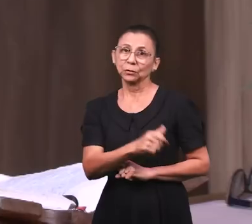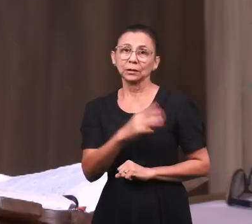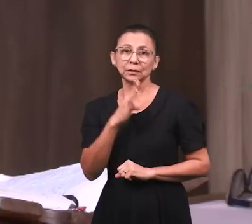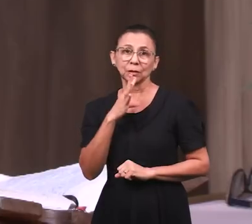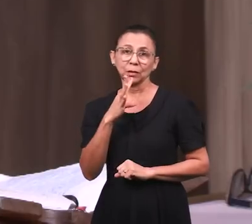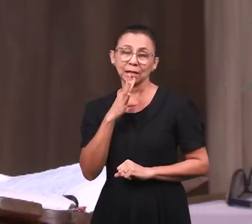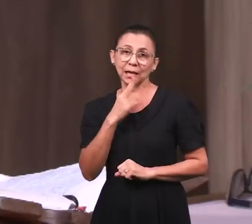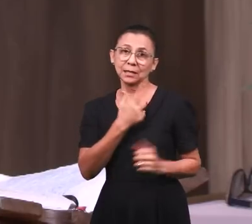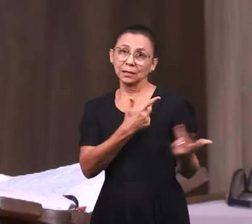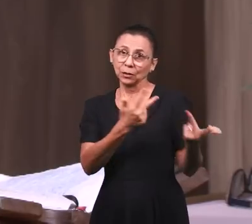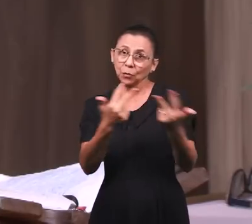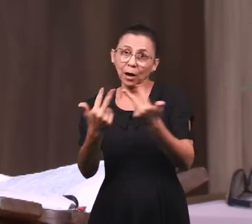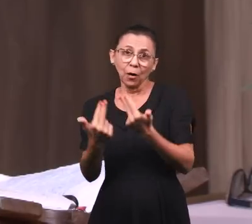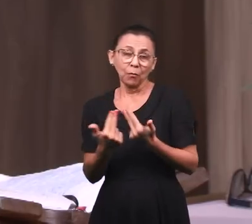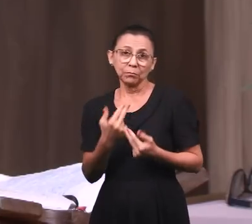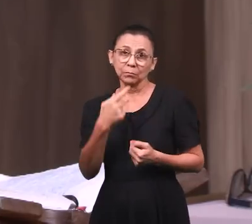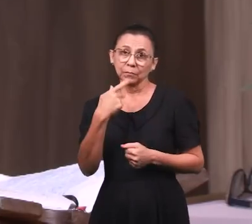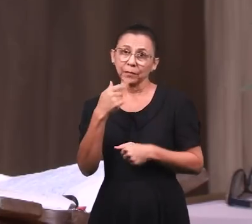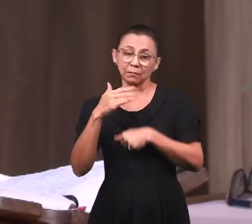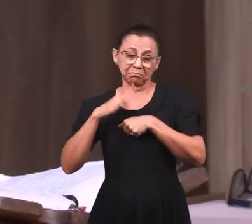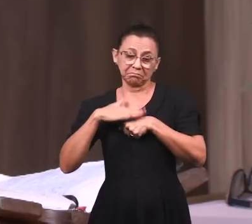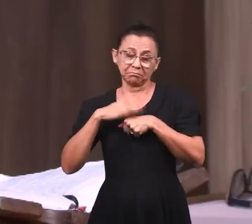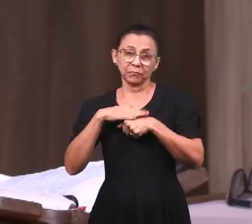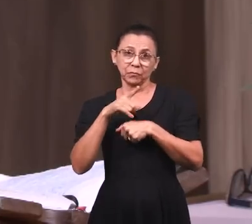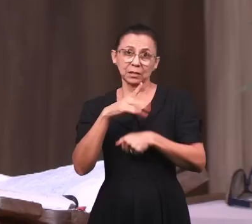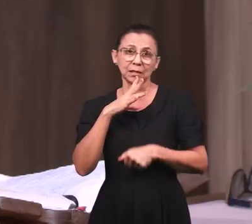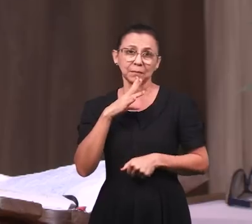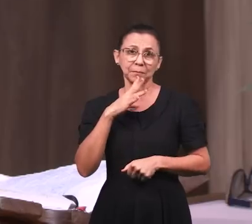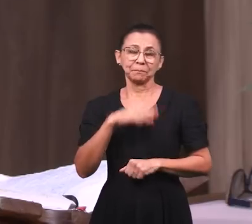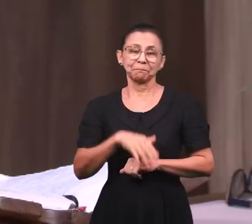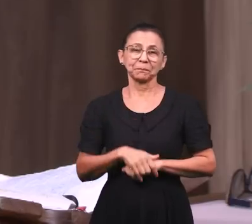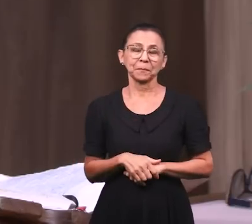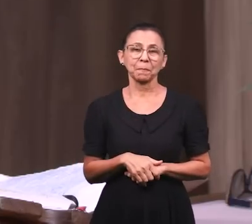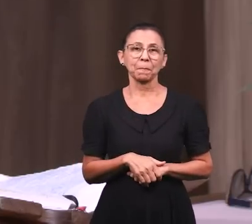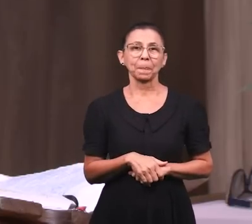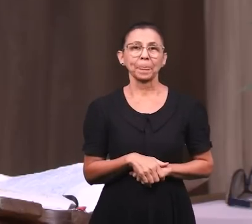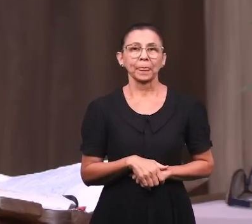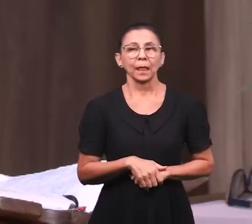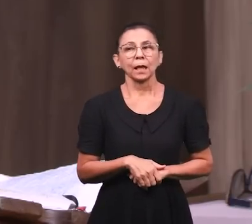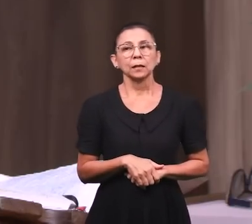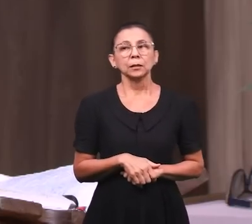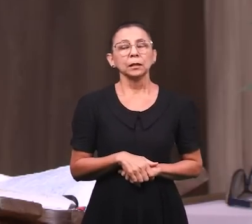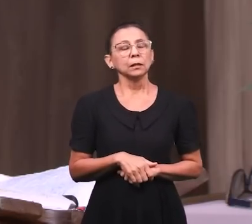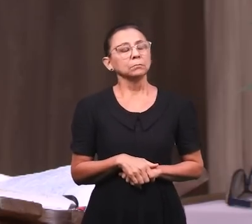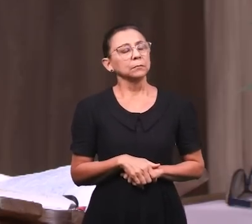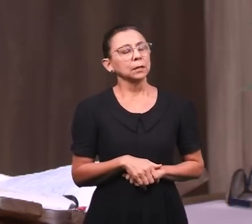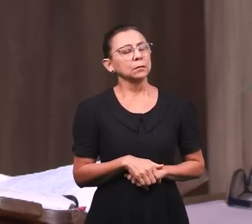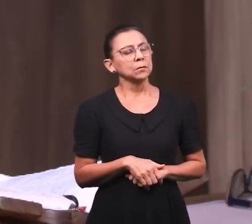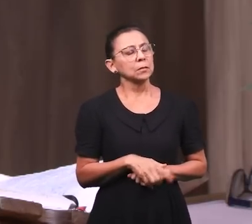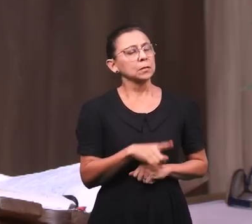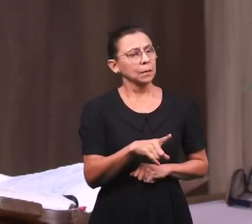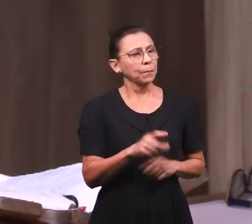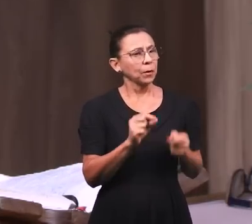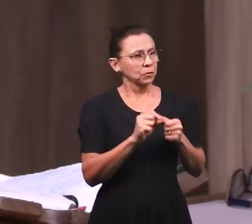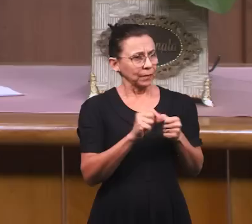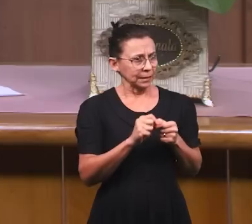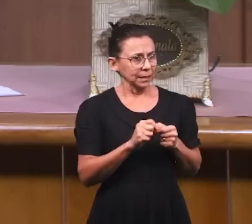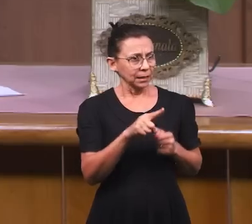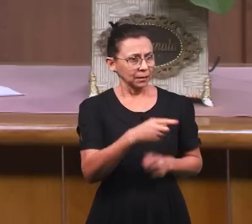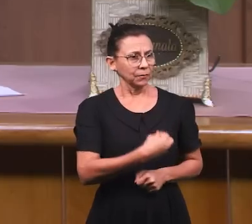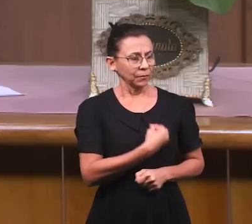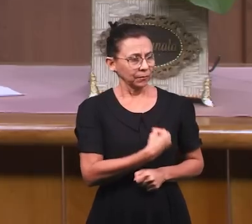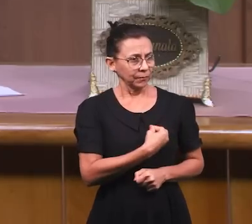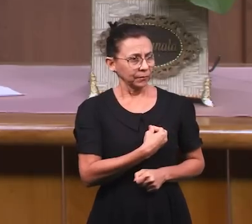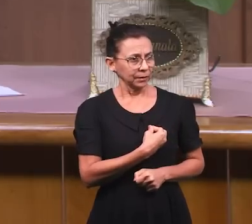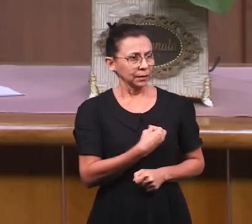simplesmente respondeu a ele, dizendo assim: olha, faze isso e viverás. Mas ele sabia que